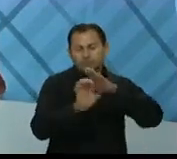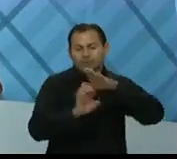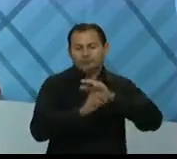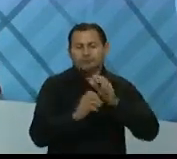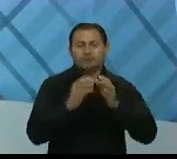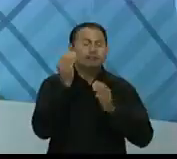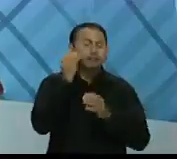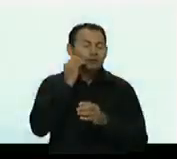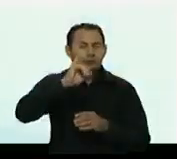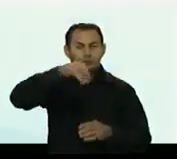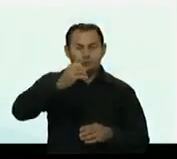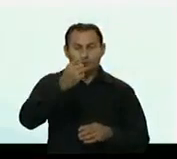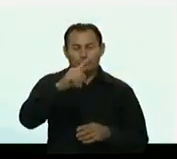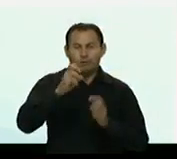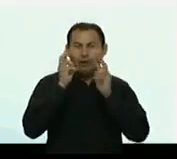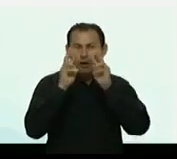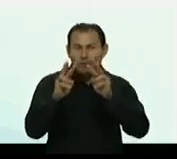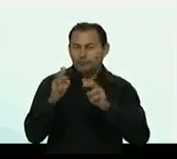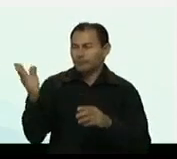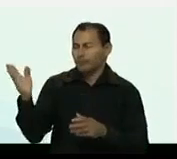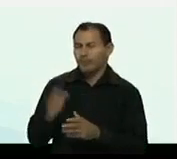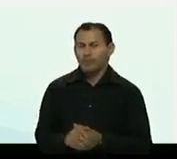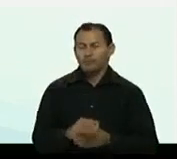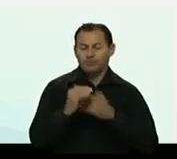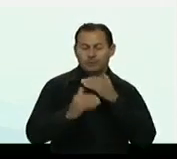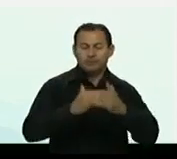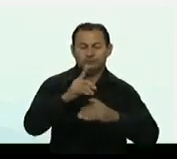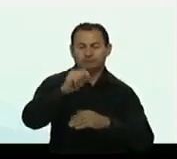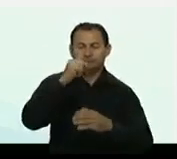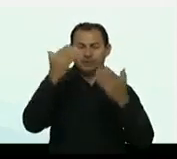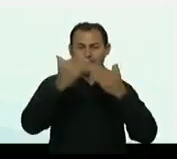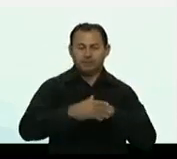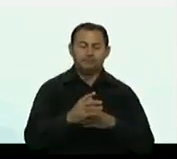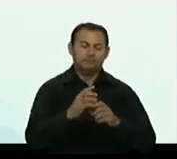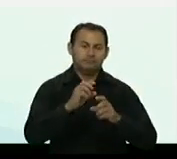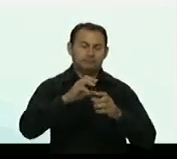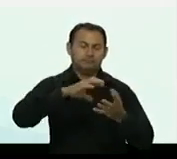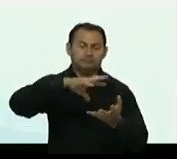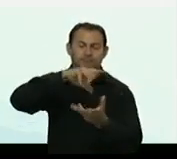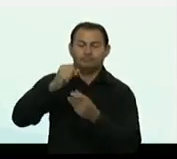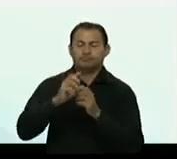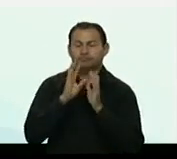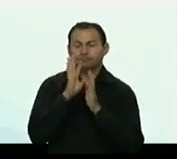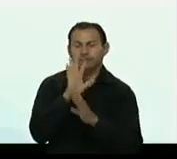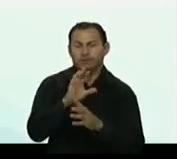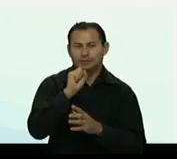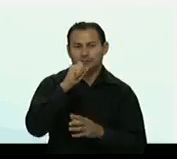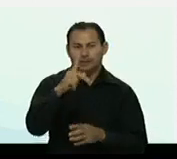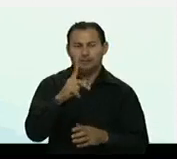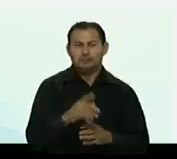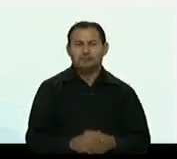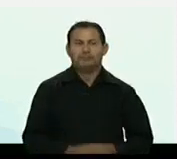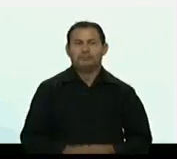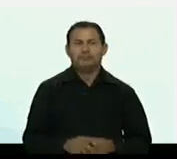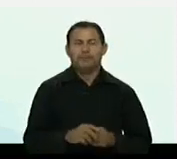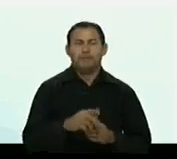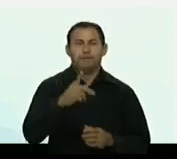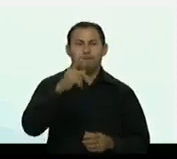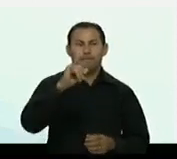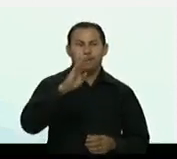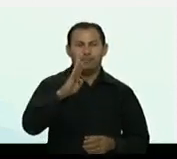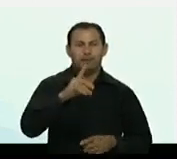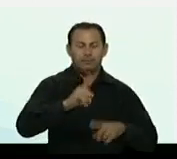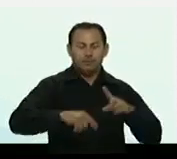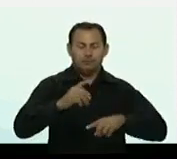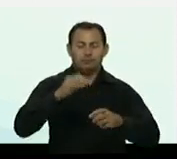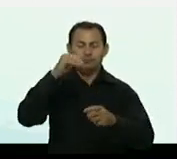o João. Acompanhe. No processo seletivo, a empresa multinacional apresentou a seguinte situação, problema sobre PIB,